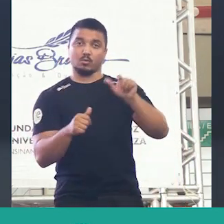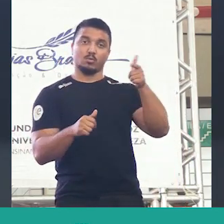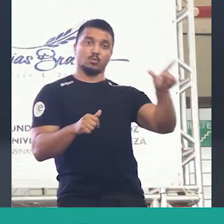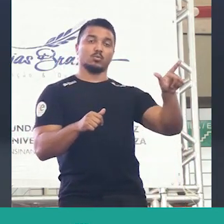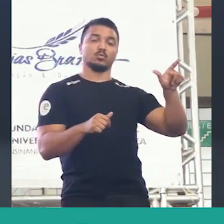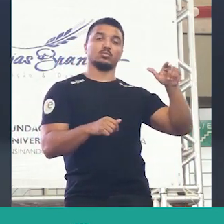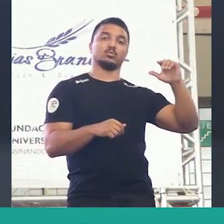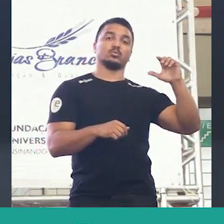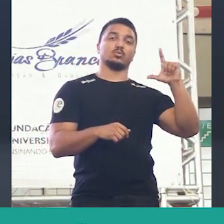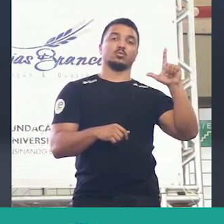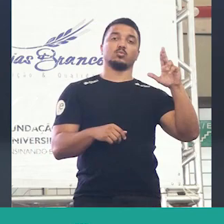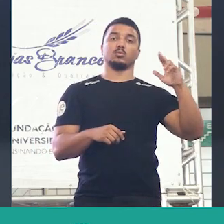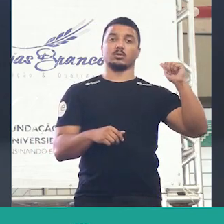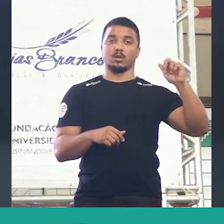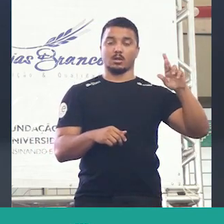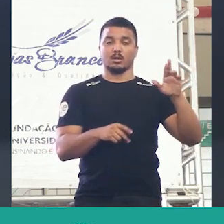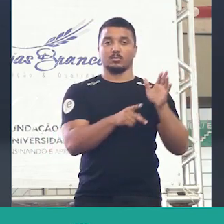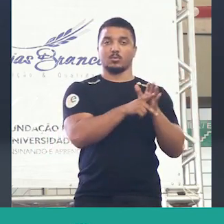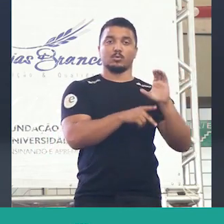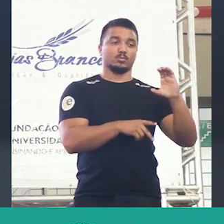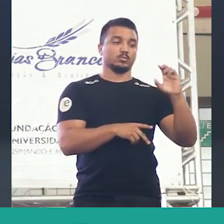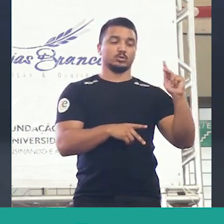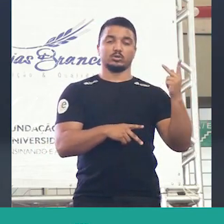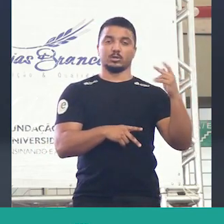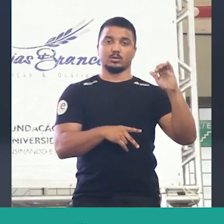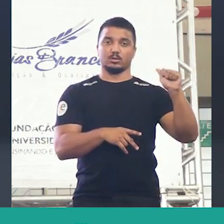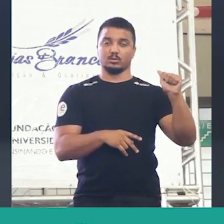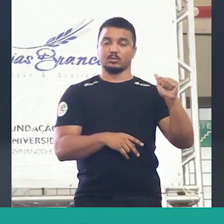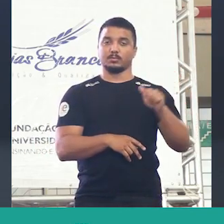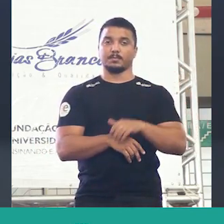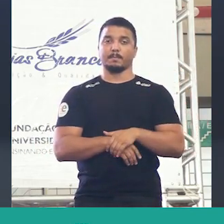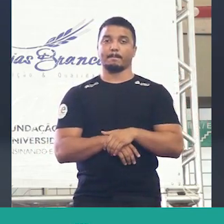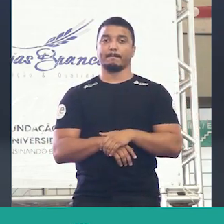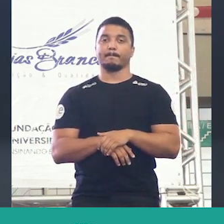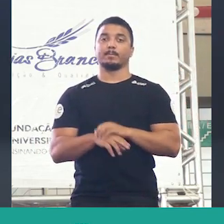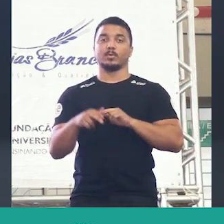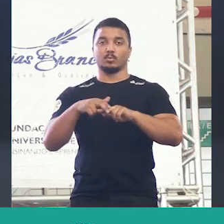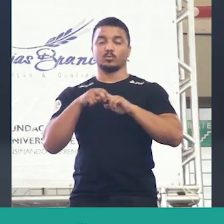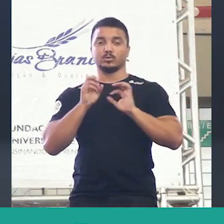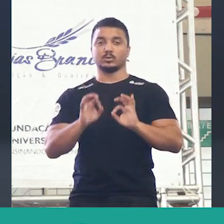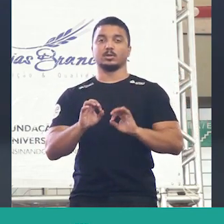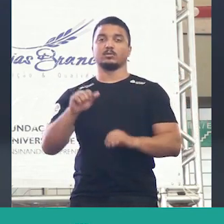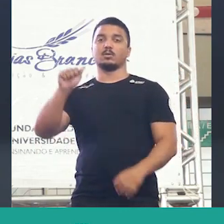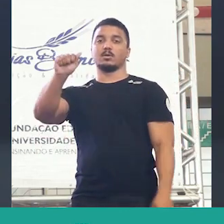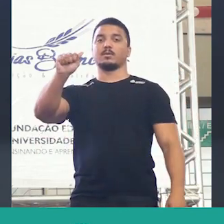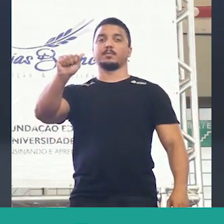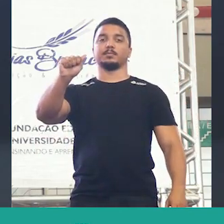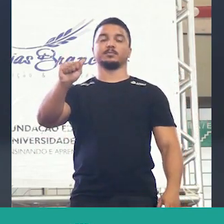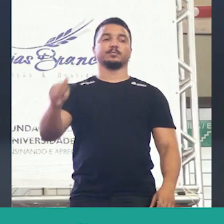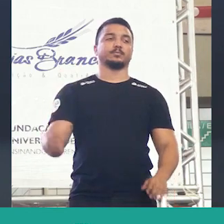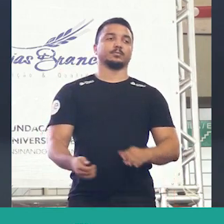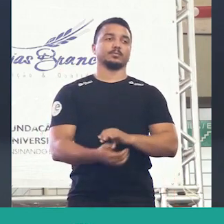na lua cheia. Por isso que o item que você iria marcar, pessoal, seria o item A.